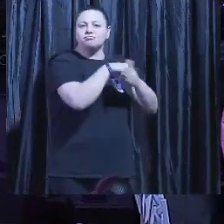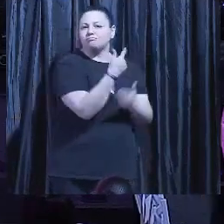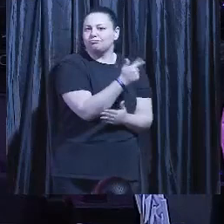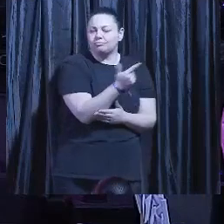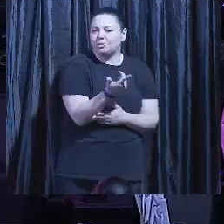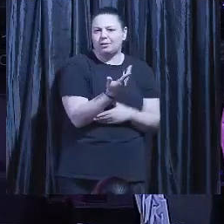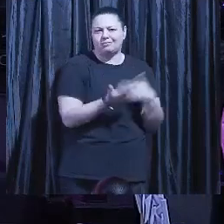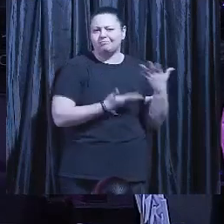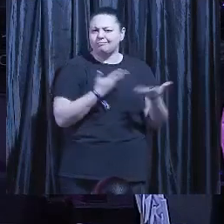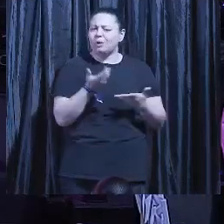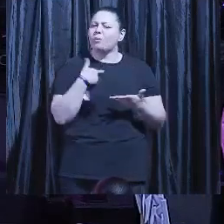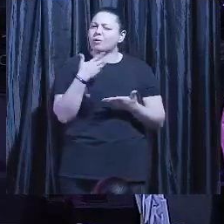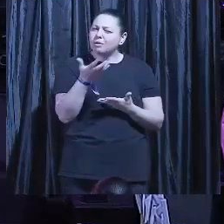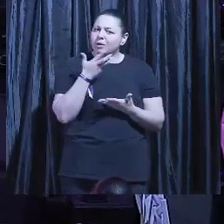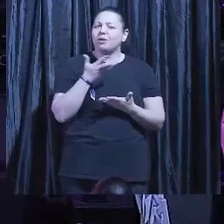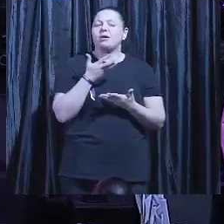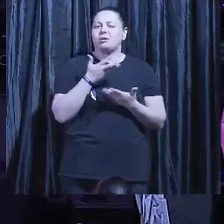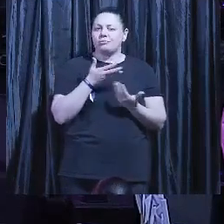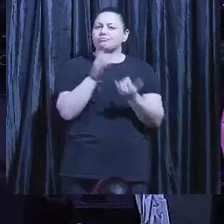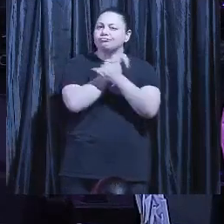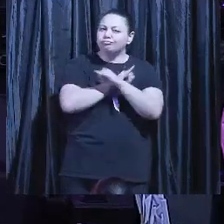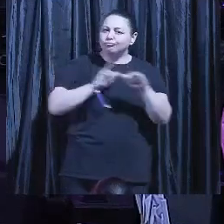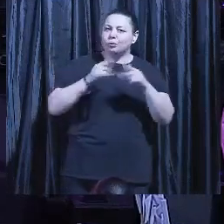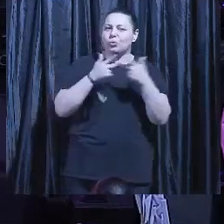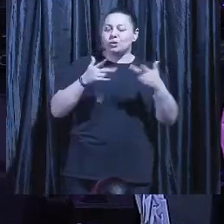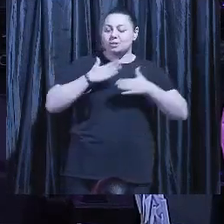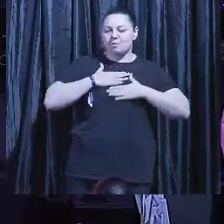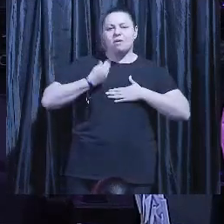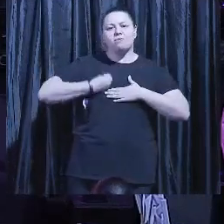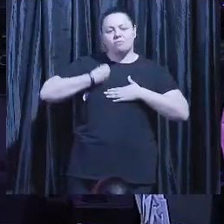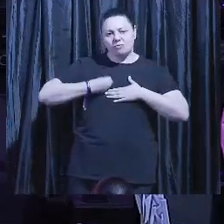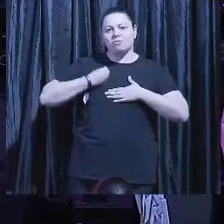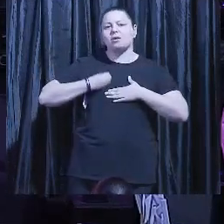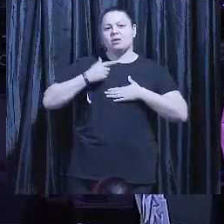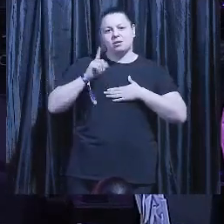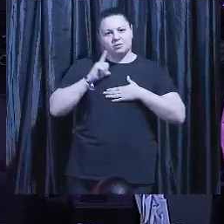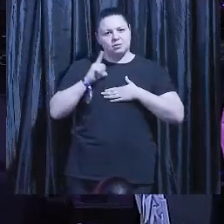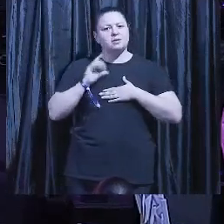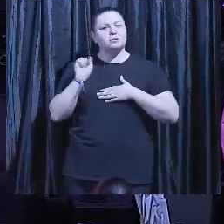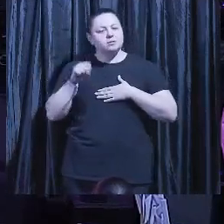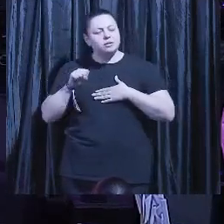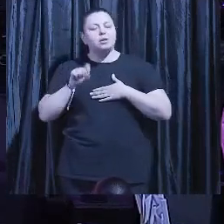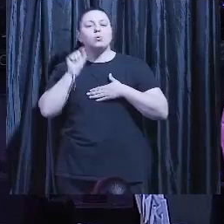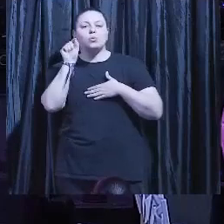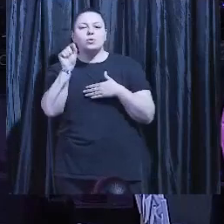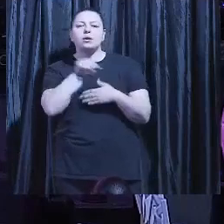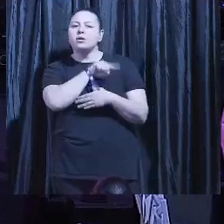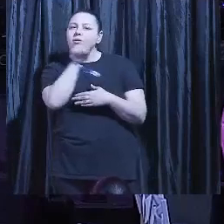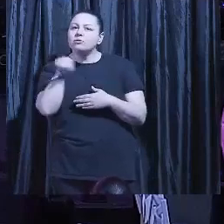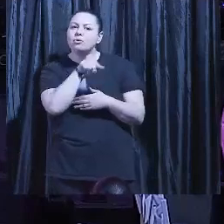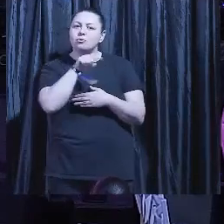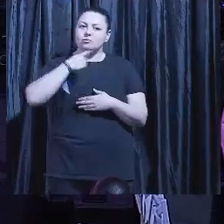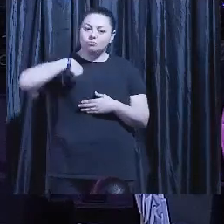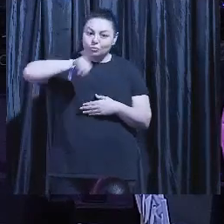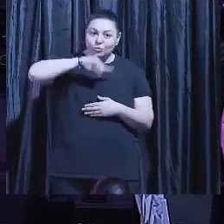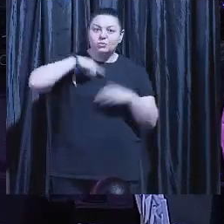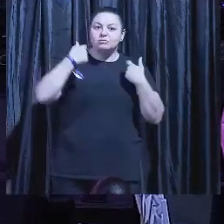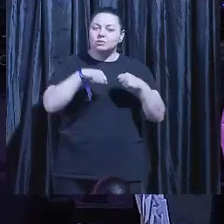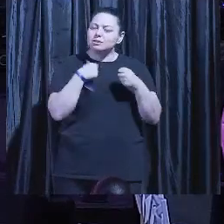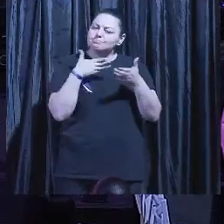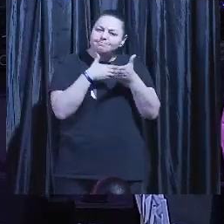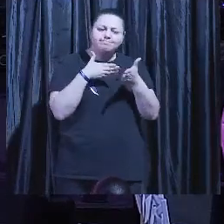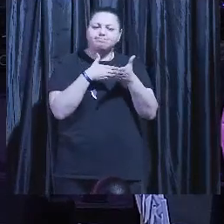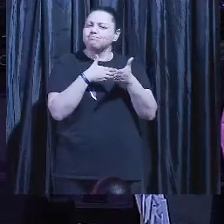como mensagem, que é algo que eu levo para a vida, é que a gente precisa romper essas barreiras e fazer diferente,